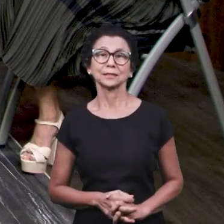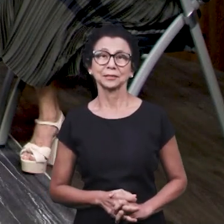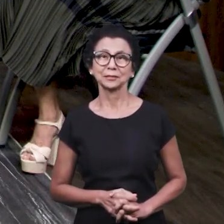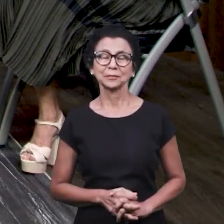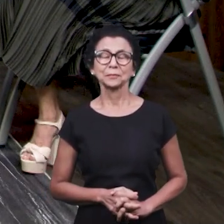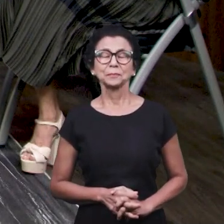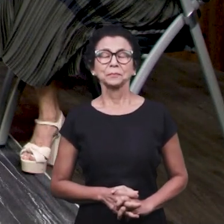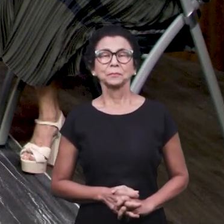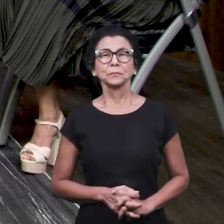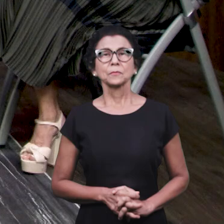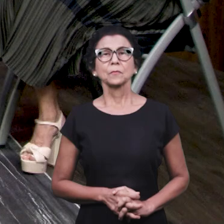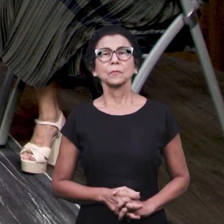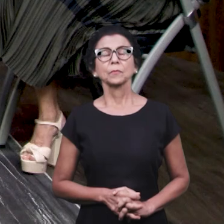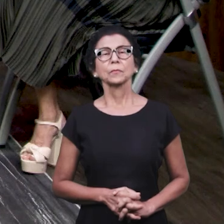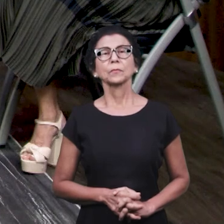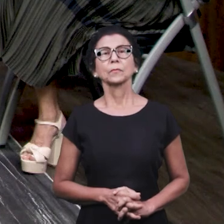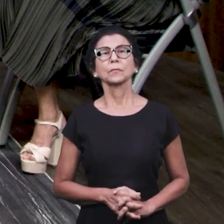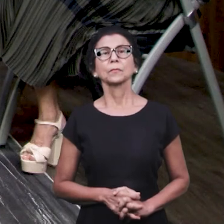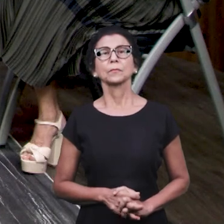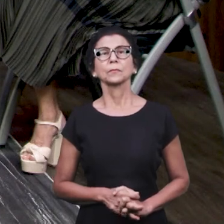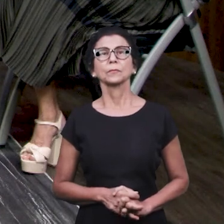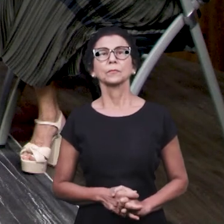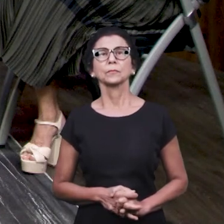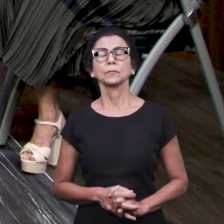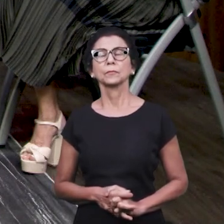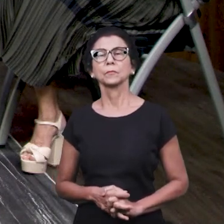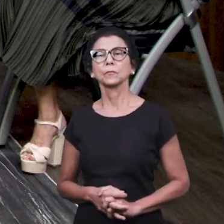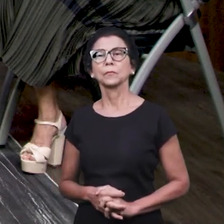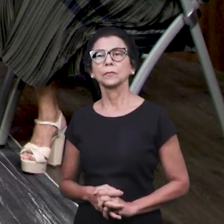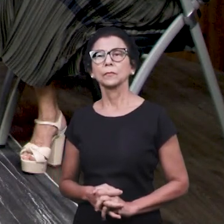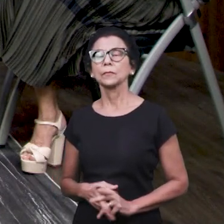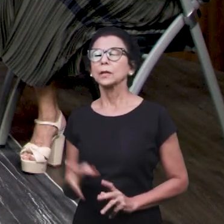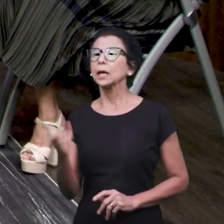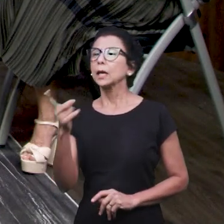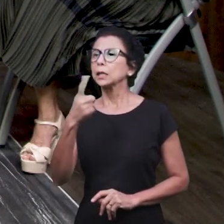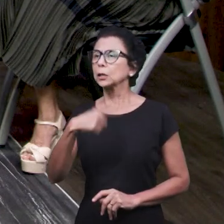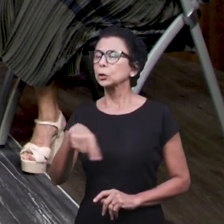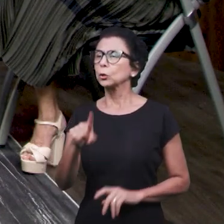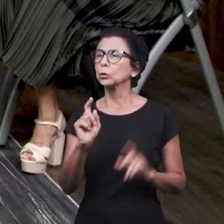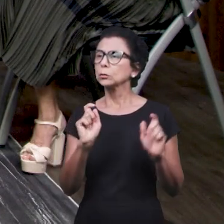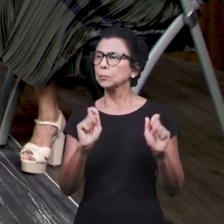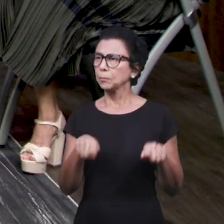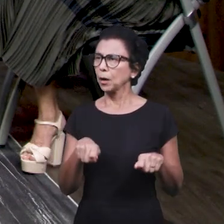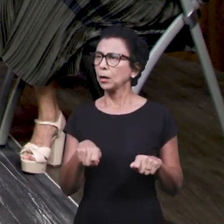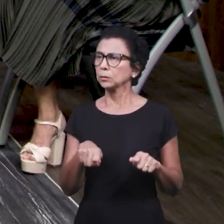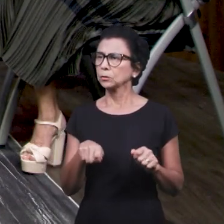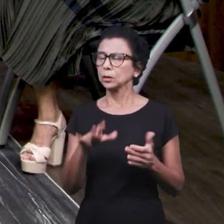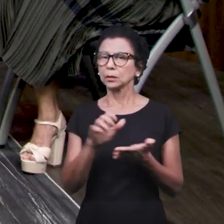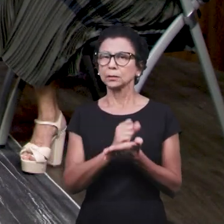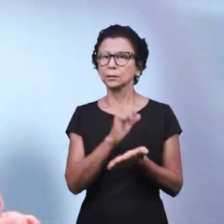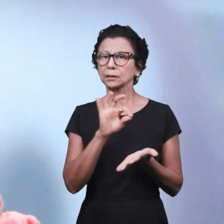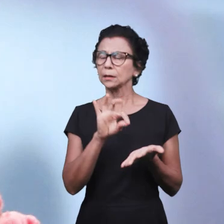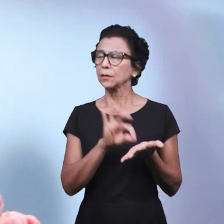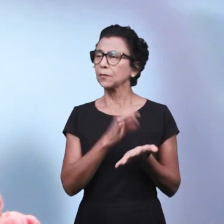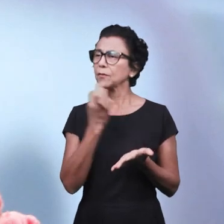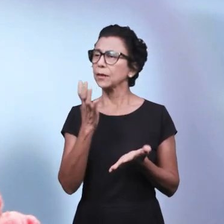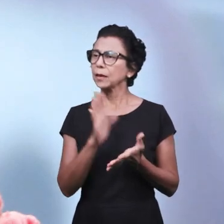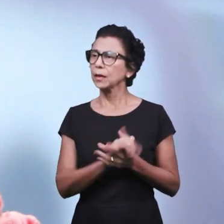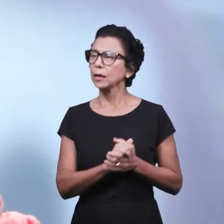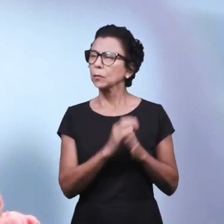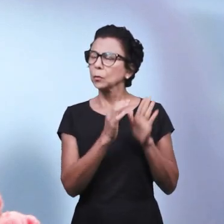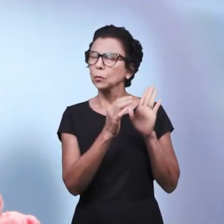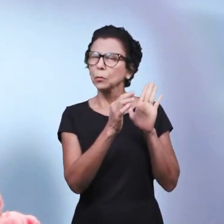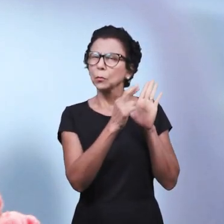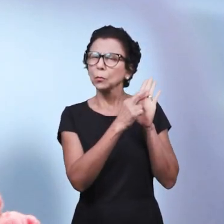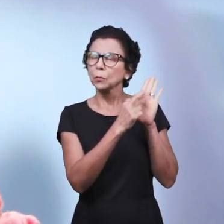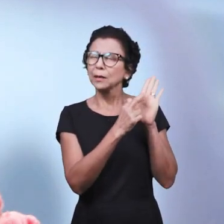Sim. Né? Esse é um programa que está disponível para todos que podem se inscrever. Sim. Quais são geralmente os critérios